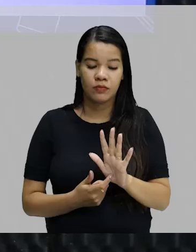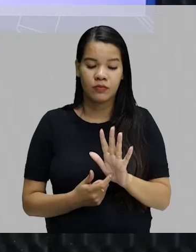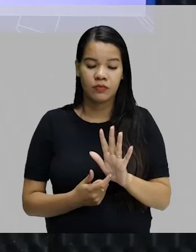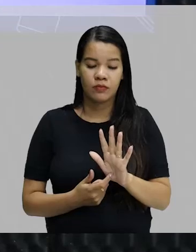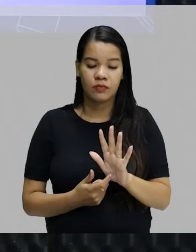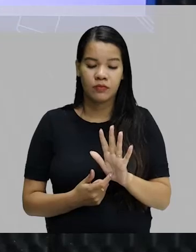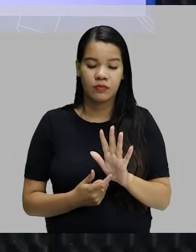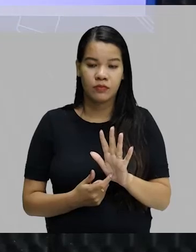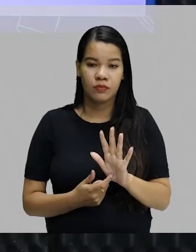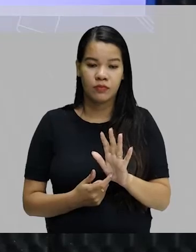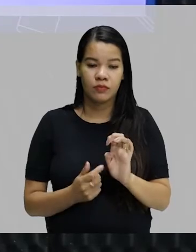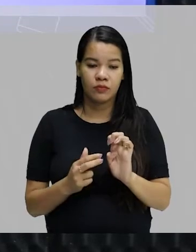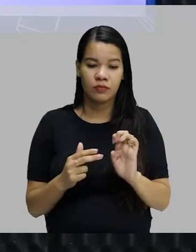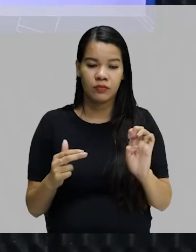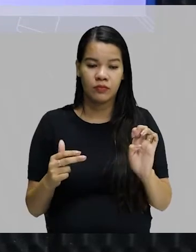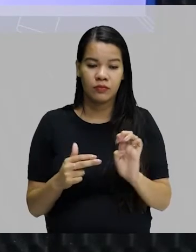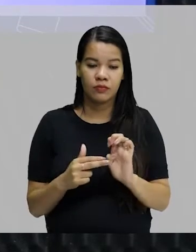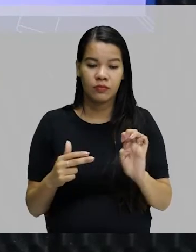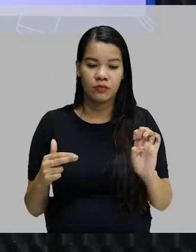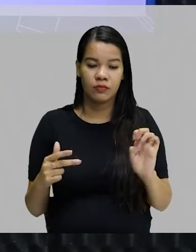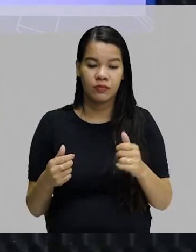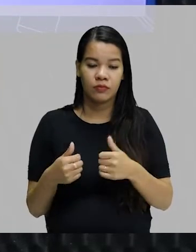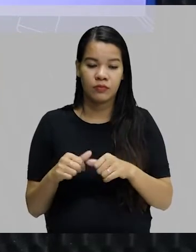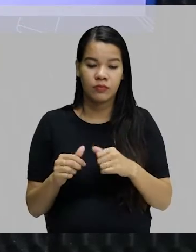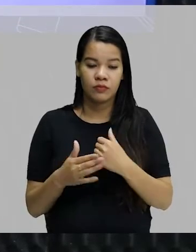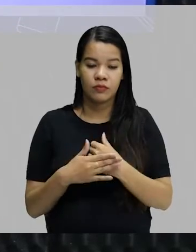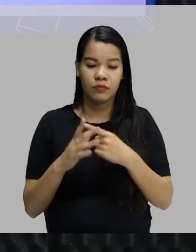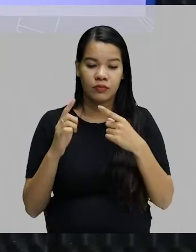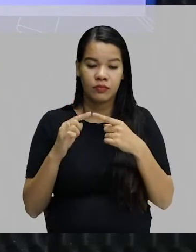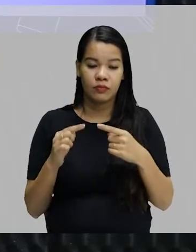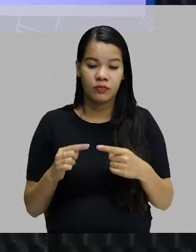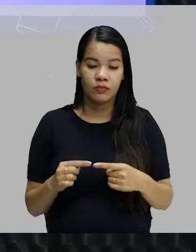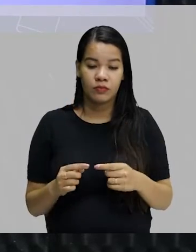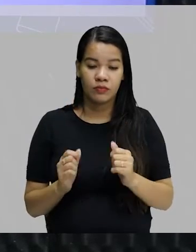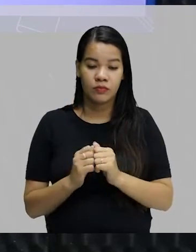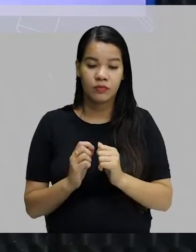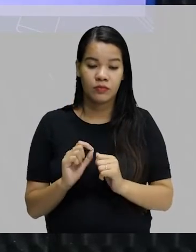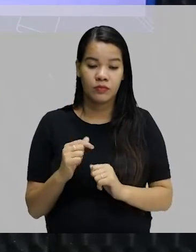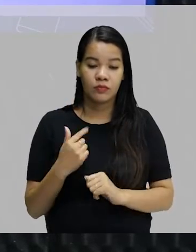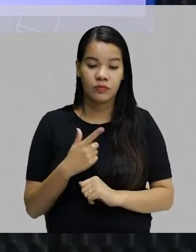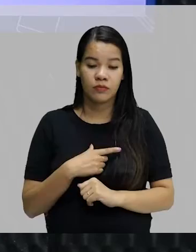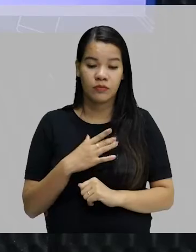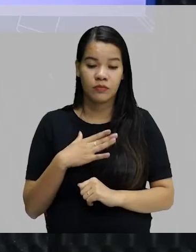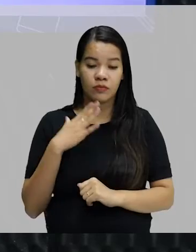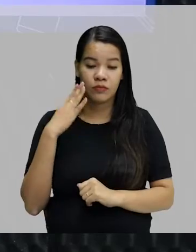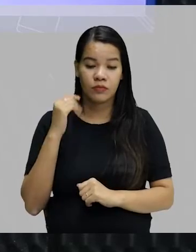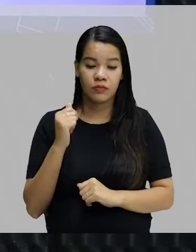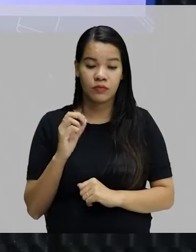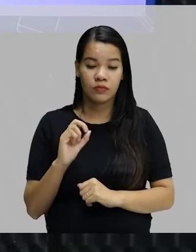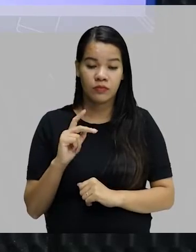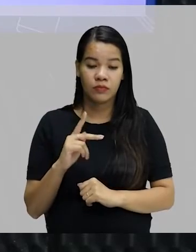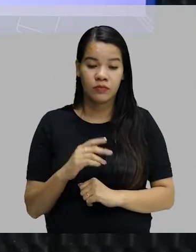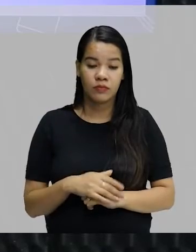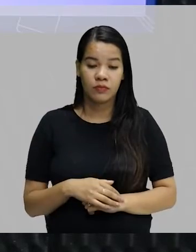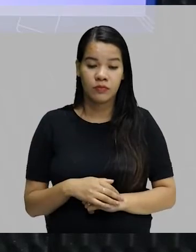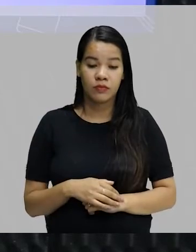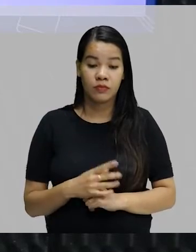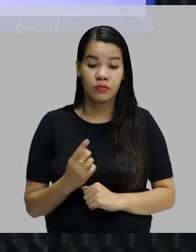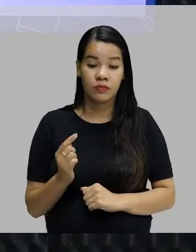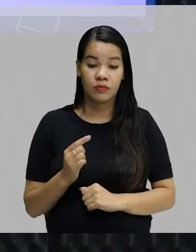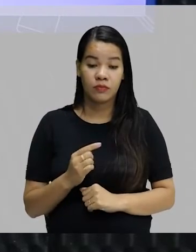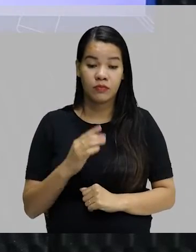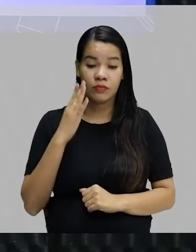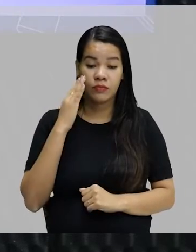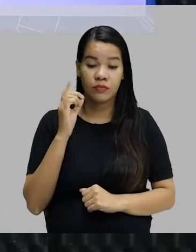gente elementos que estão muito mais em acordo com o que nós sabemos. ok? E, nesse caso, o saber é